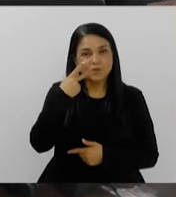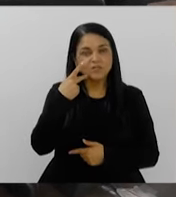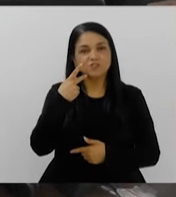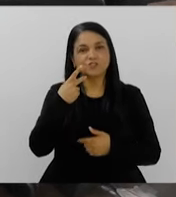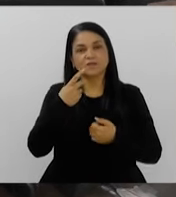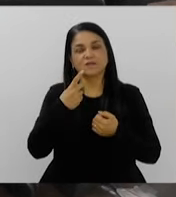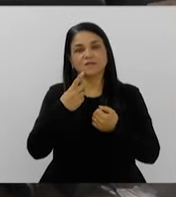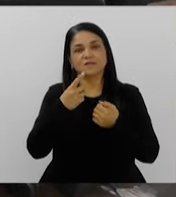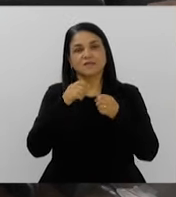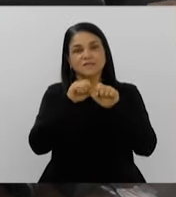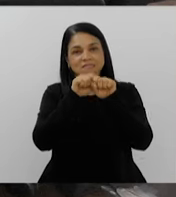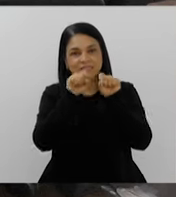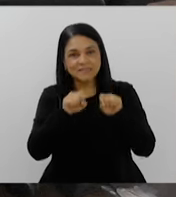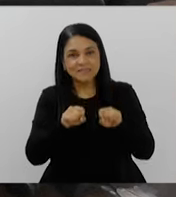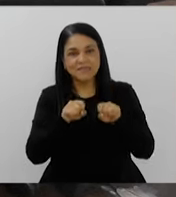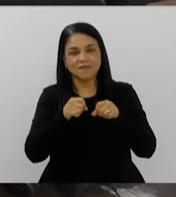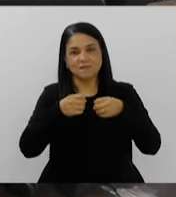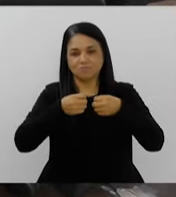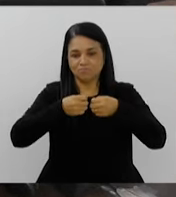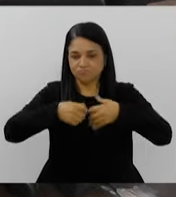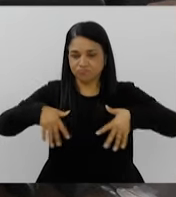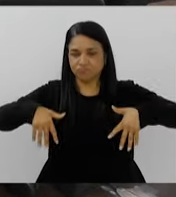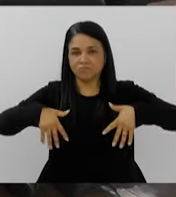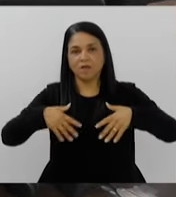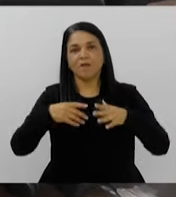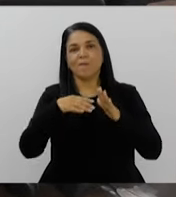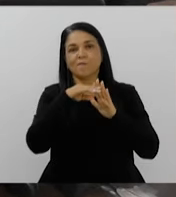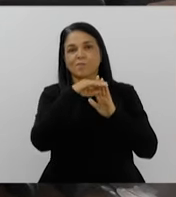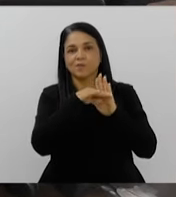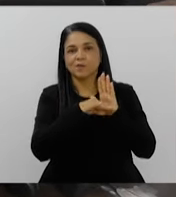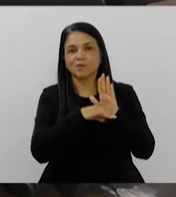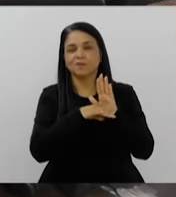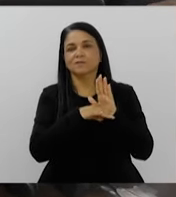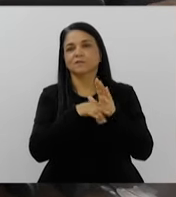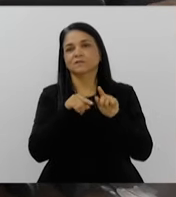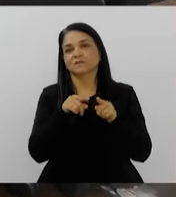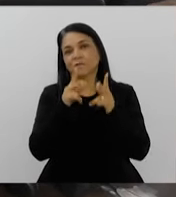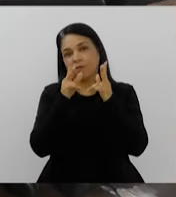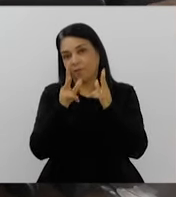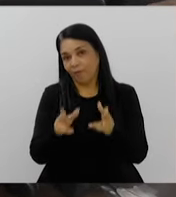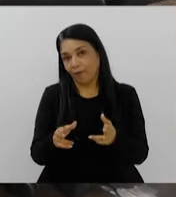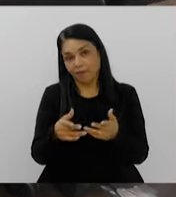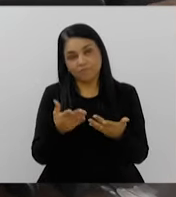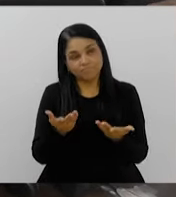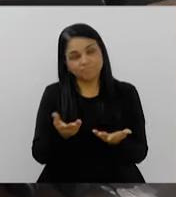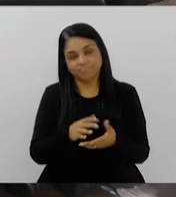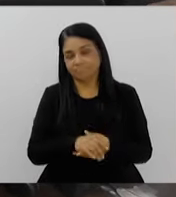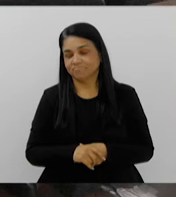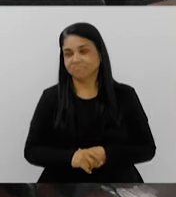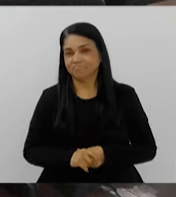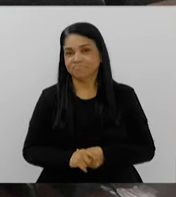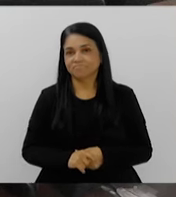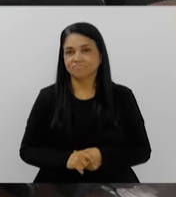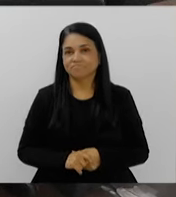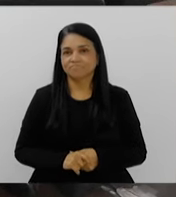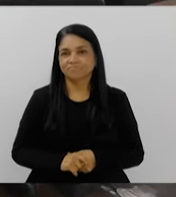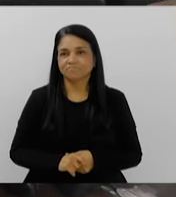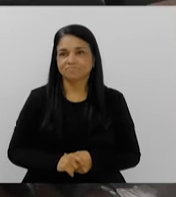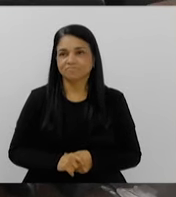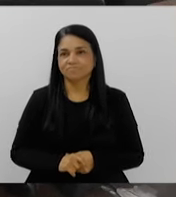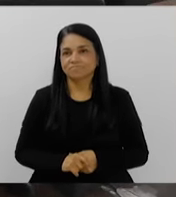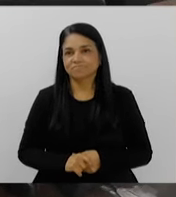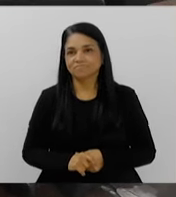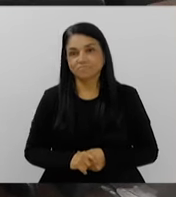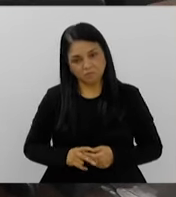sistema, programa, tudo é adjetivo qualificativo da mesma questão. Mesma coisa, não muda nada. Mas vamos em